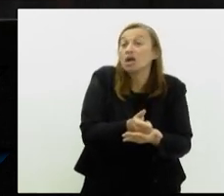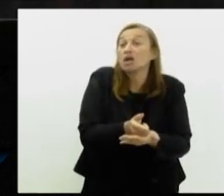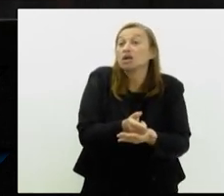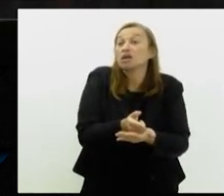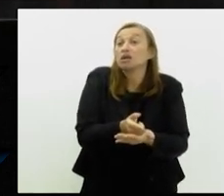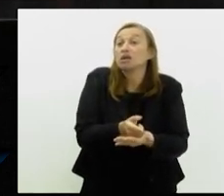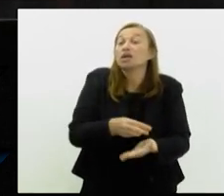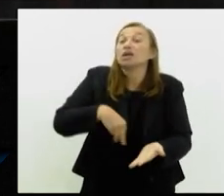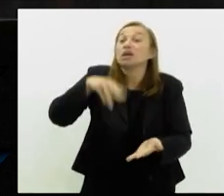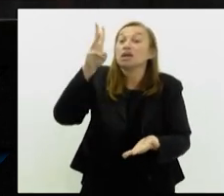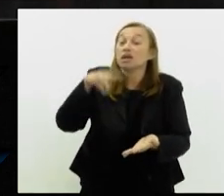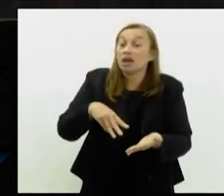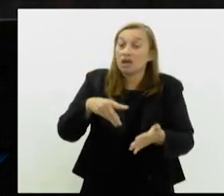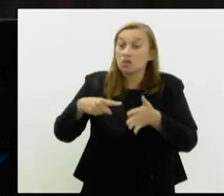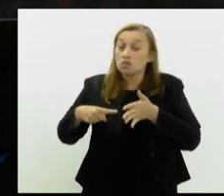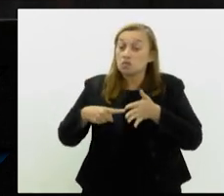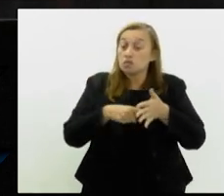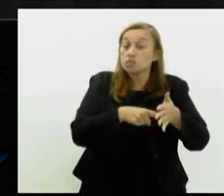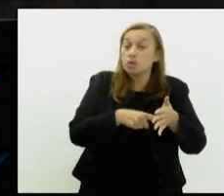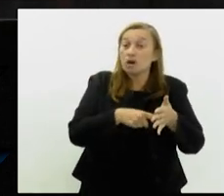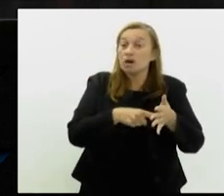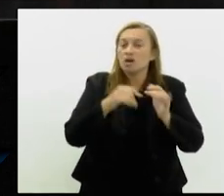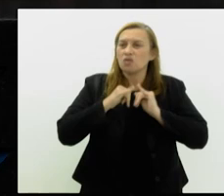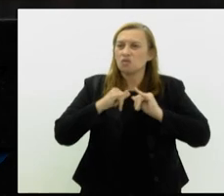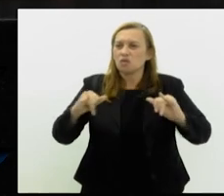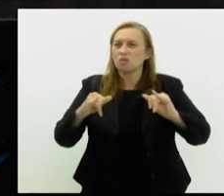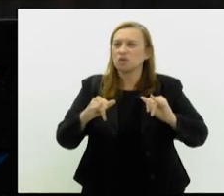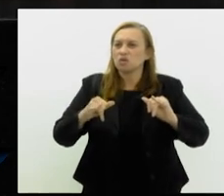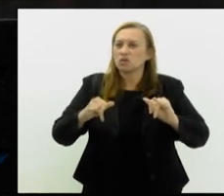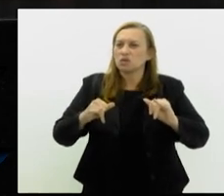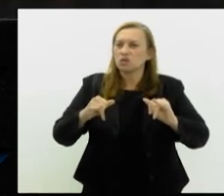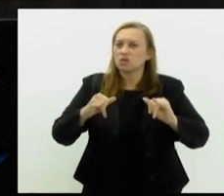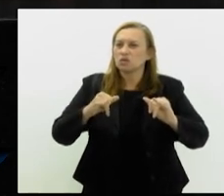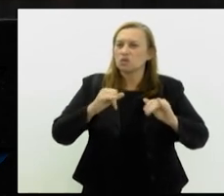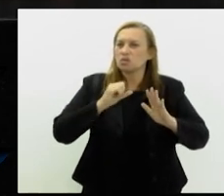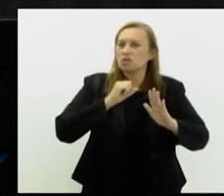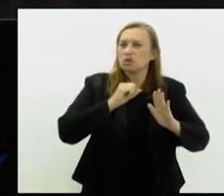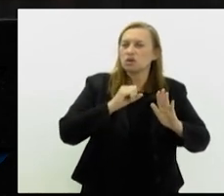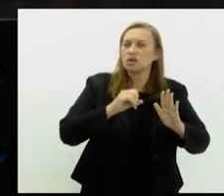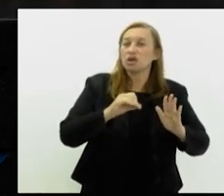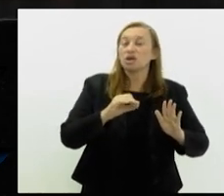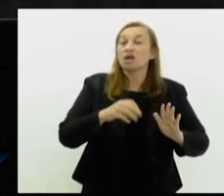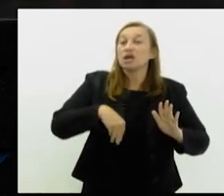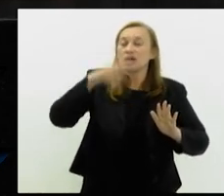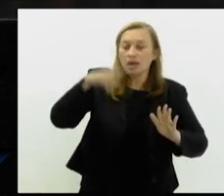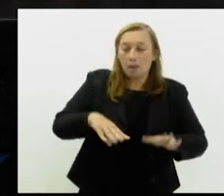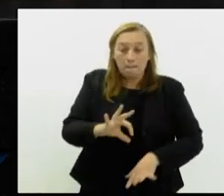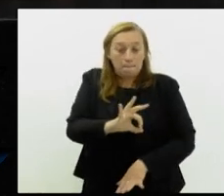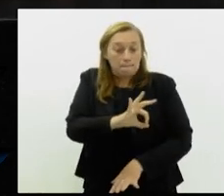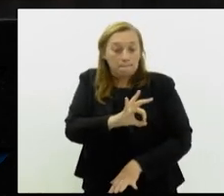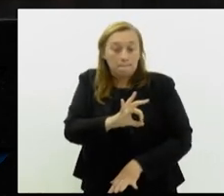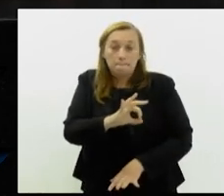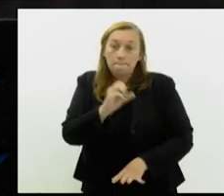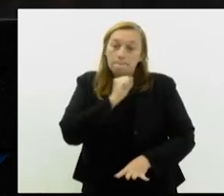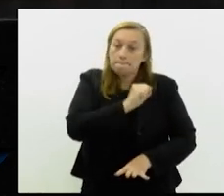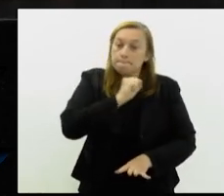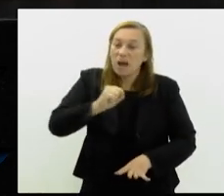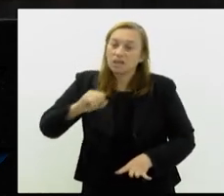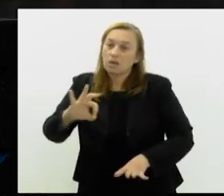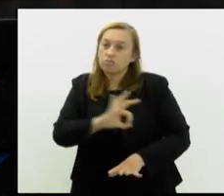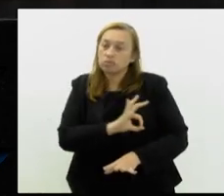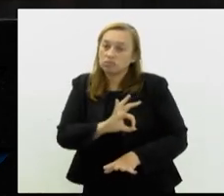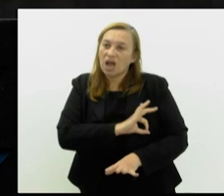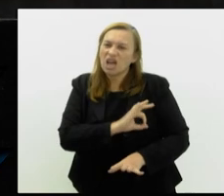que prestarem informações sobre assassinos de policiais a gente fala tanto n